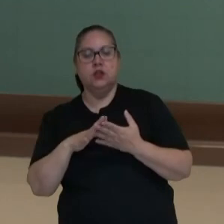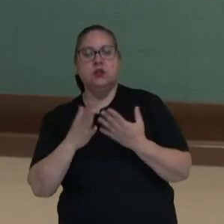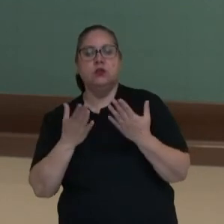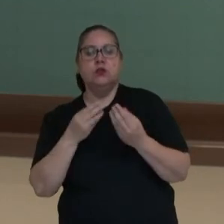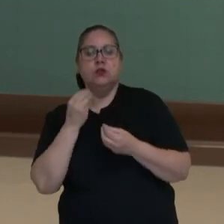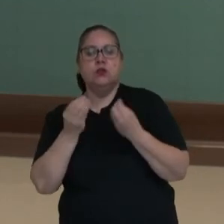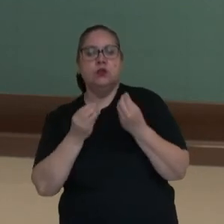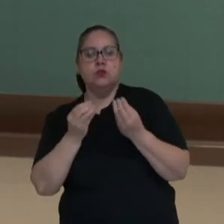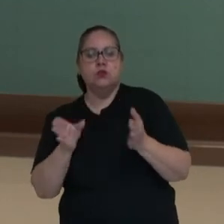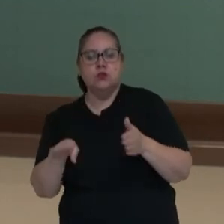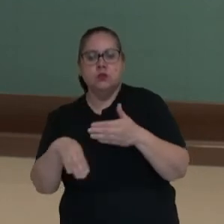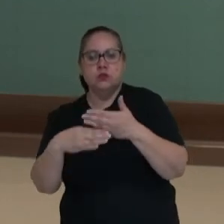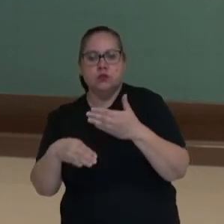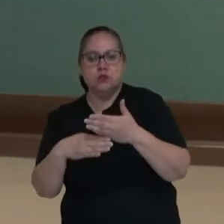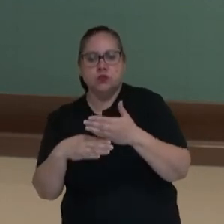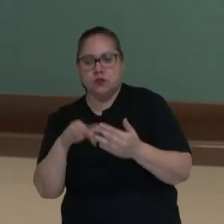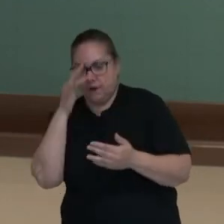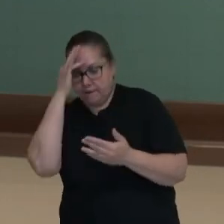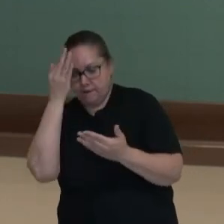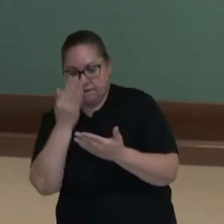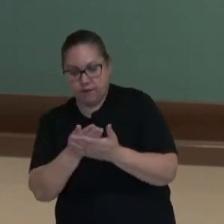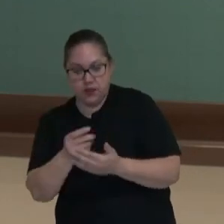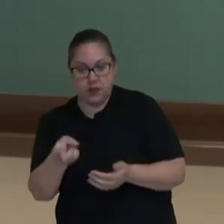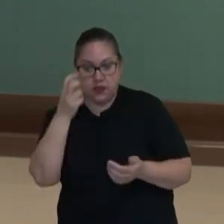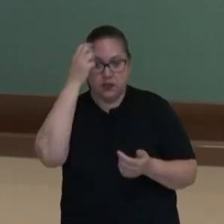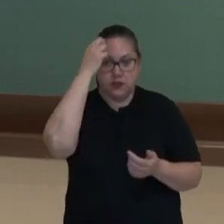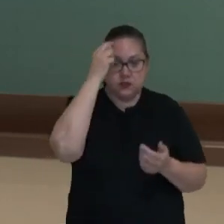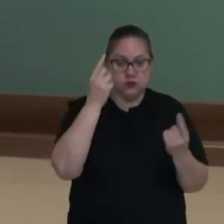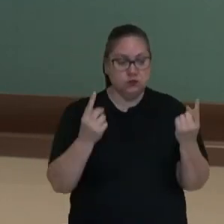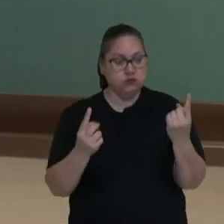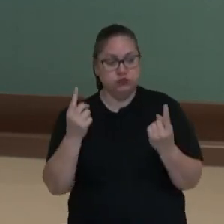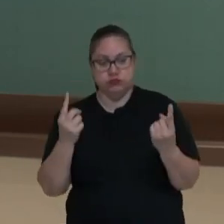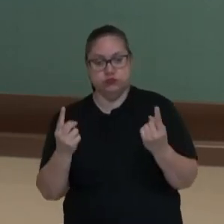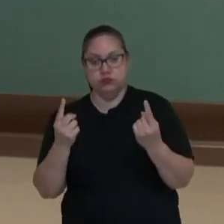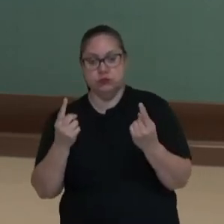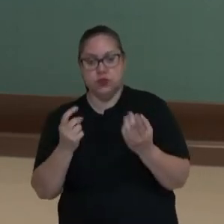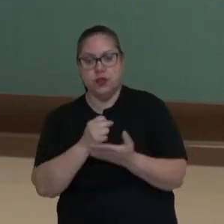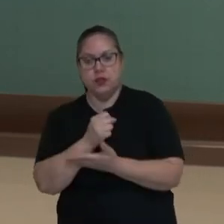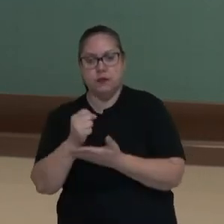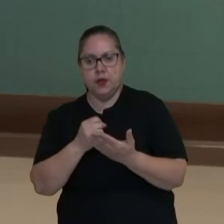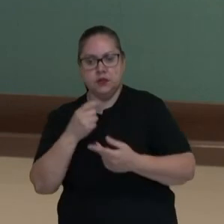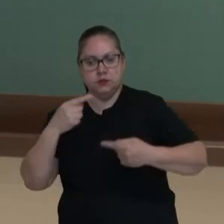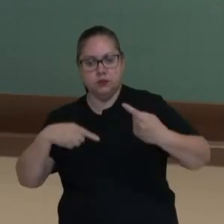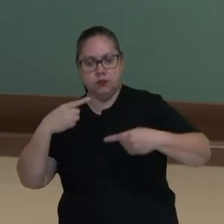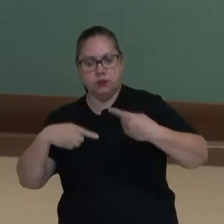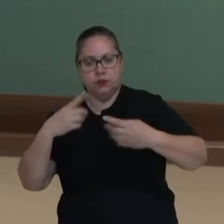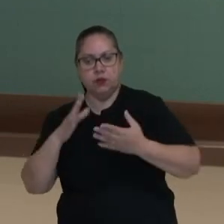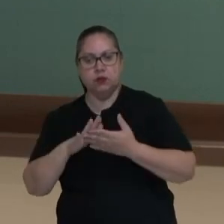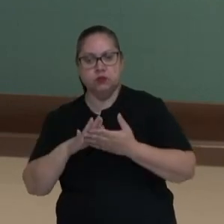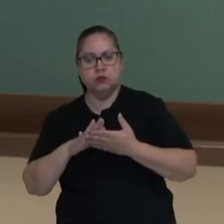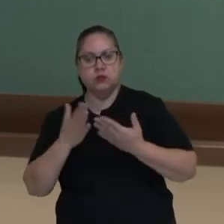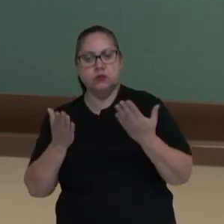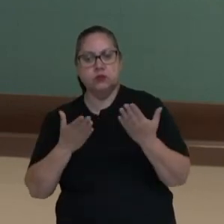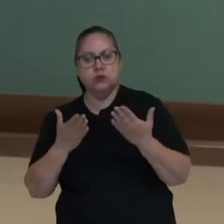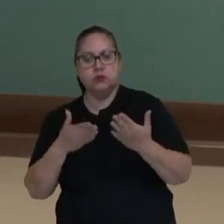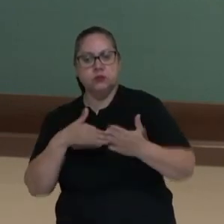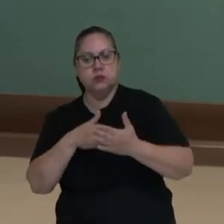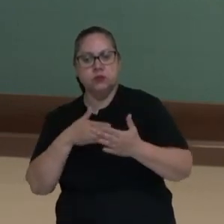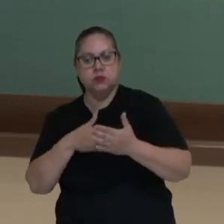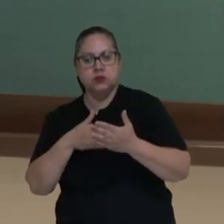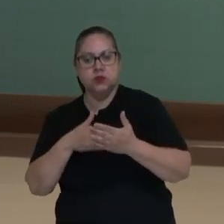a conciliação entre a fé e a razão, né? Essa era a base dos debates. E o combate das